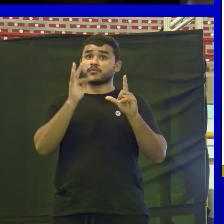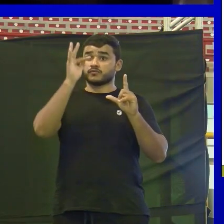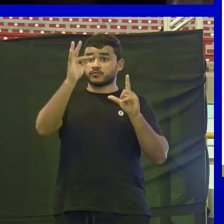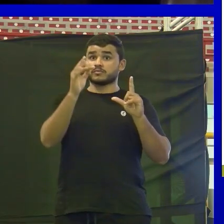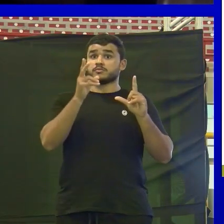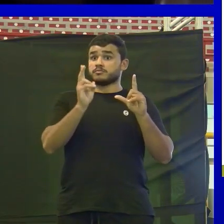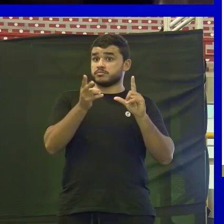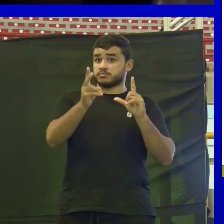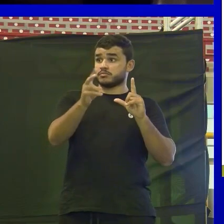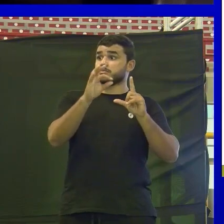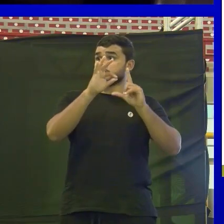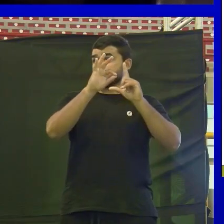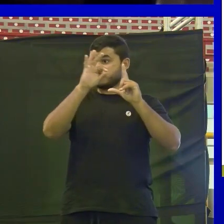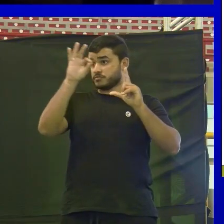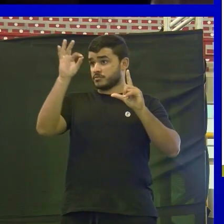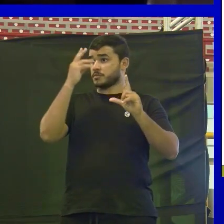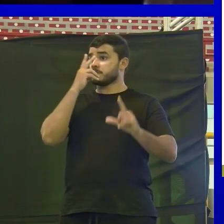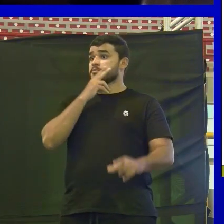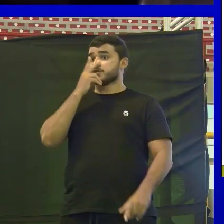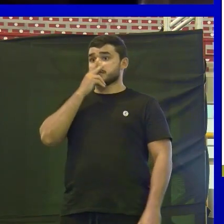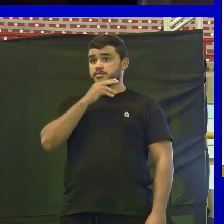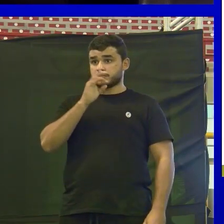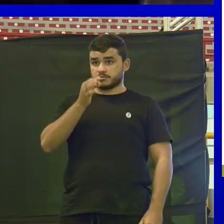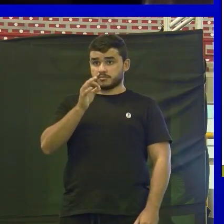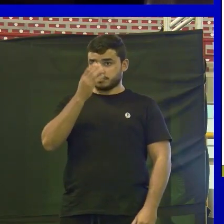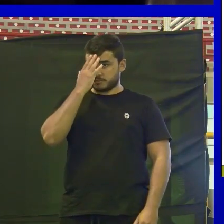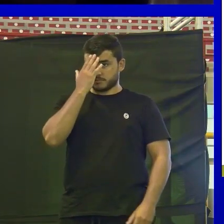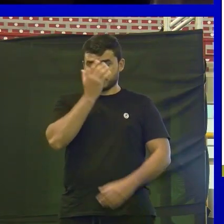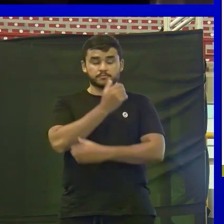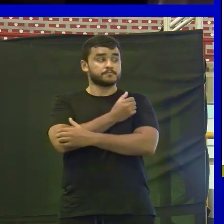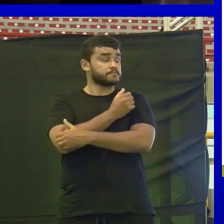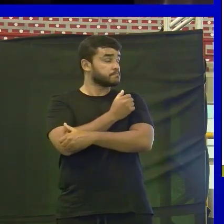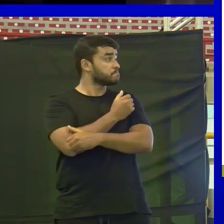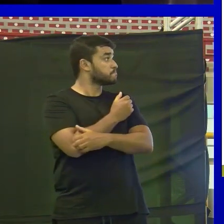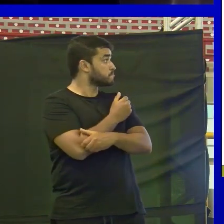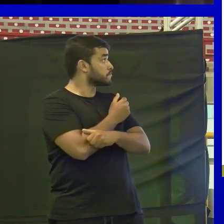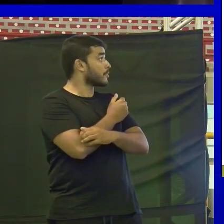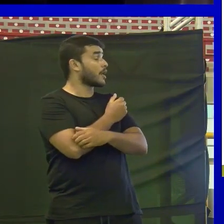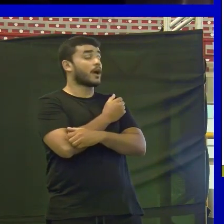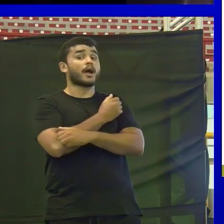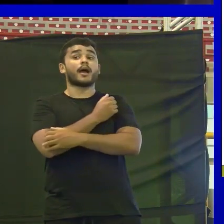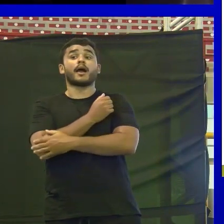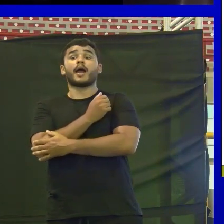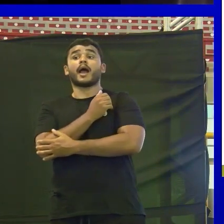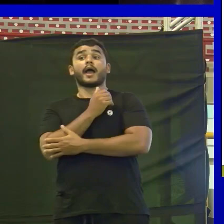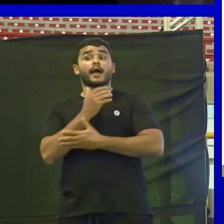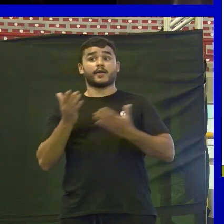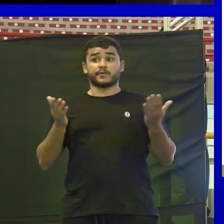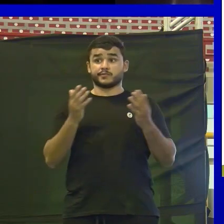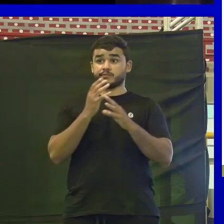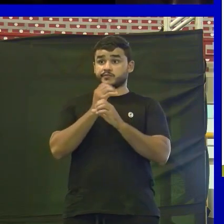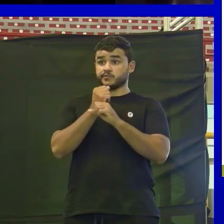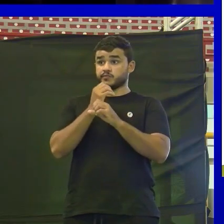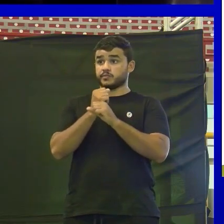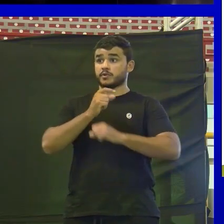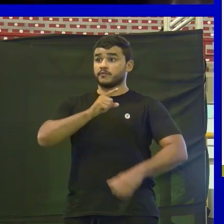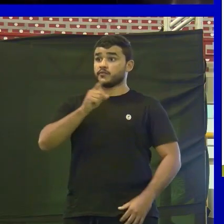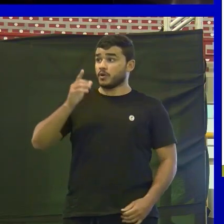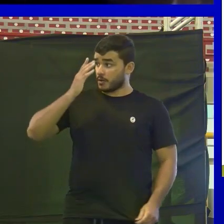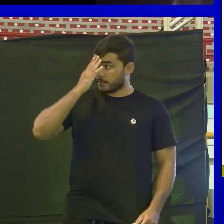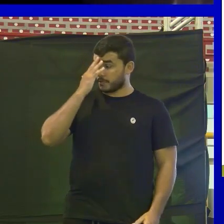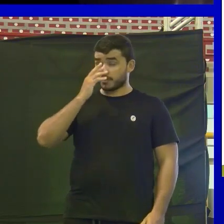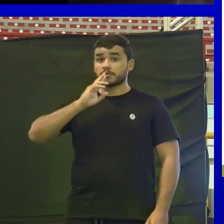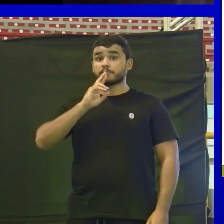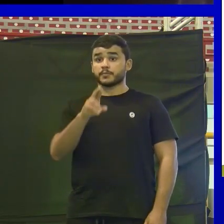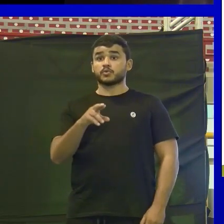futuro continuará sendo uma reta. Então eu só posso fazer o que vou fazer agora para resolver essa